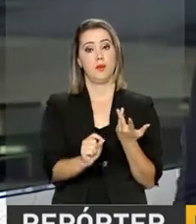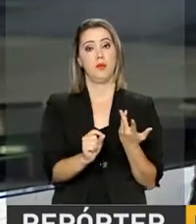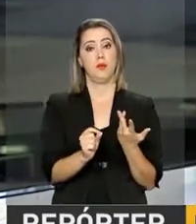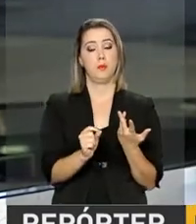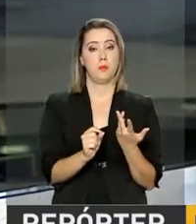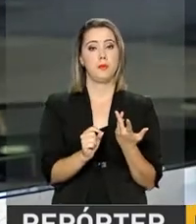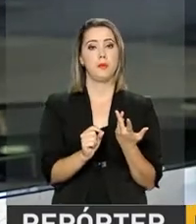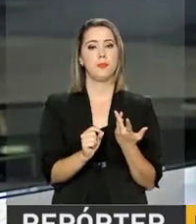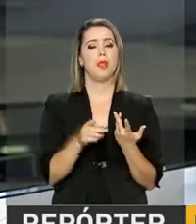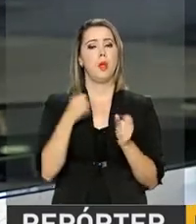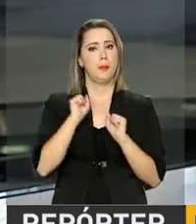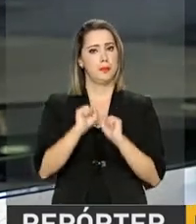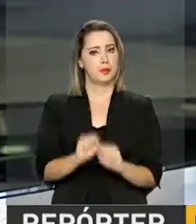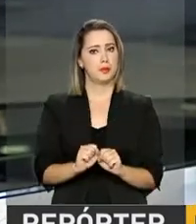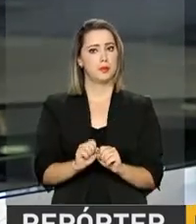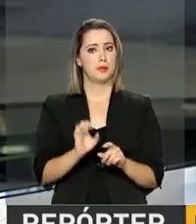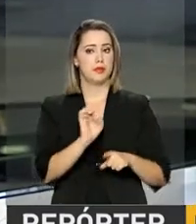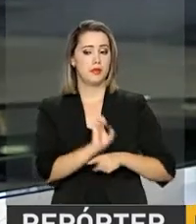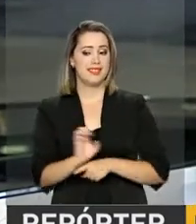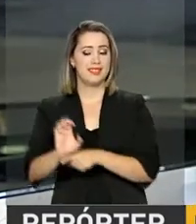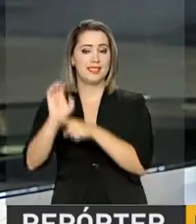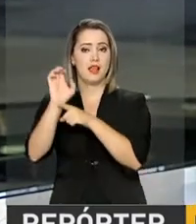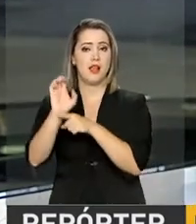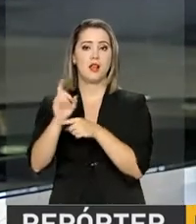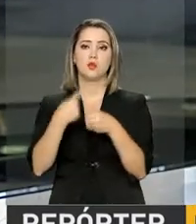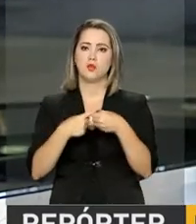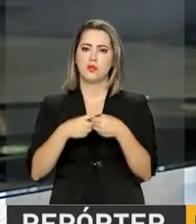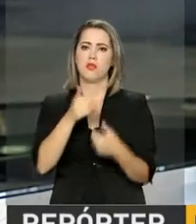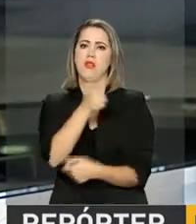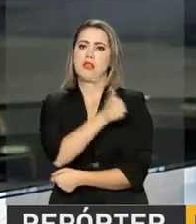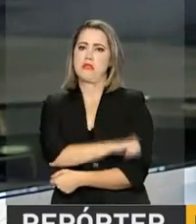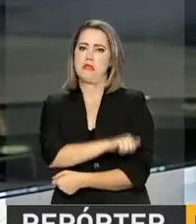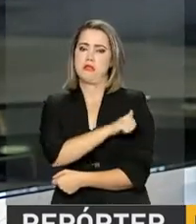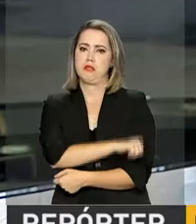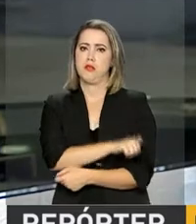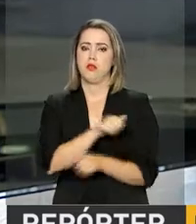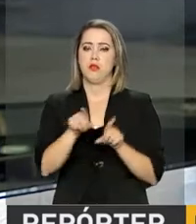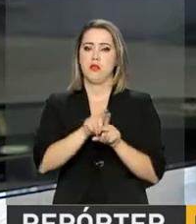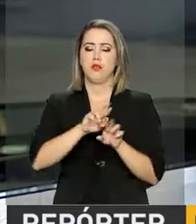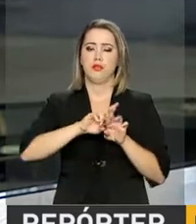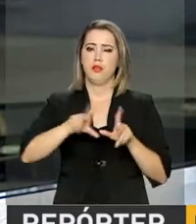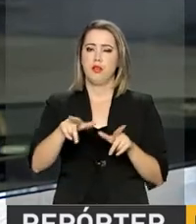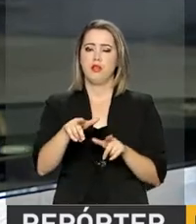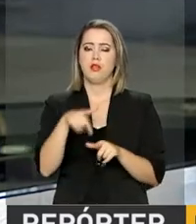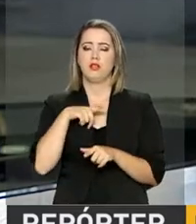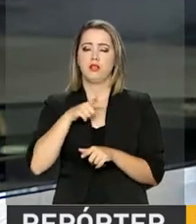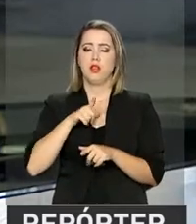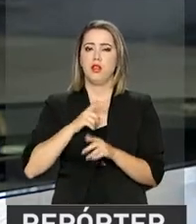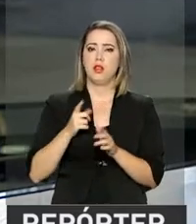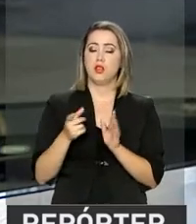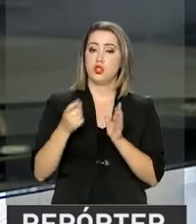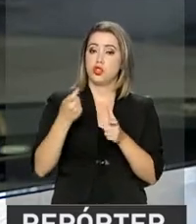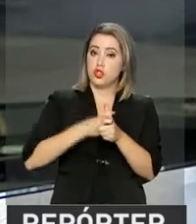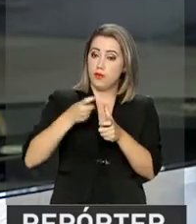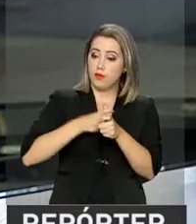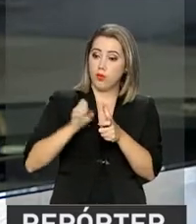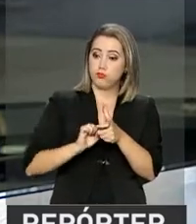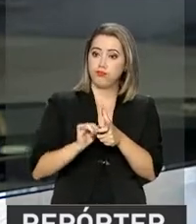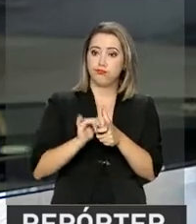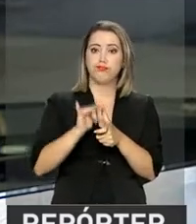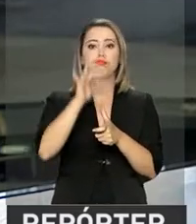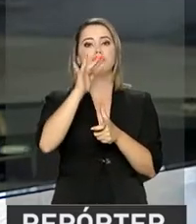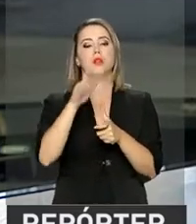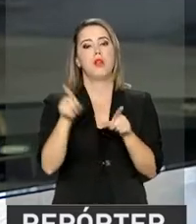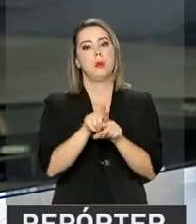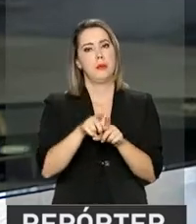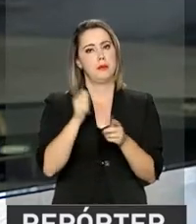10 a medida permite que estados super endividados e com problemas com caixas tenham o pagamento da dívida com a união suspenso